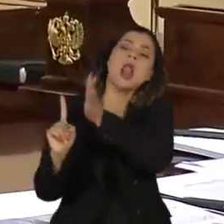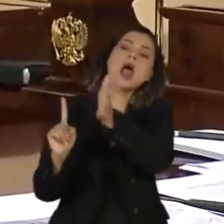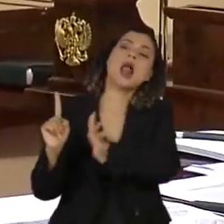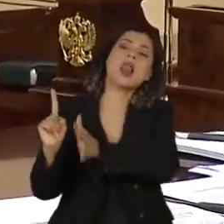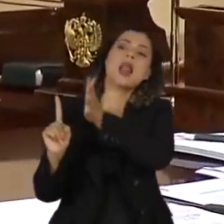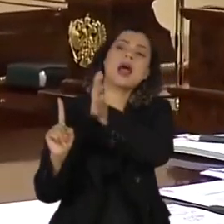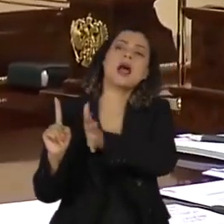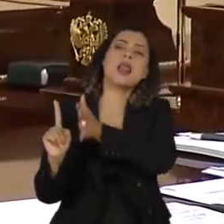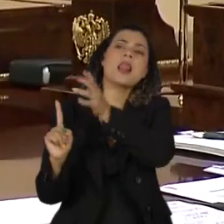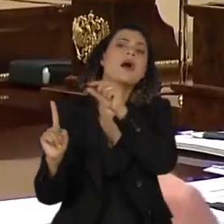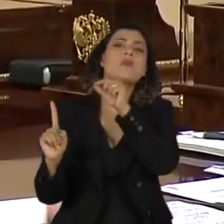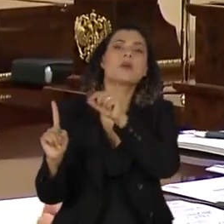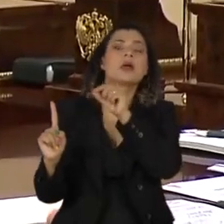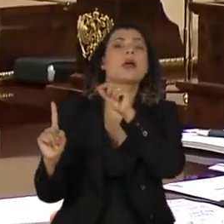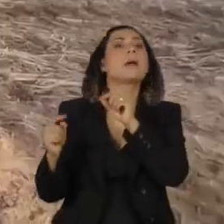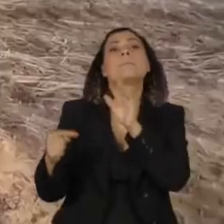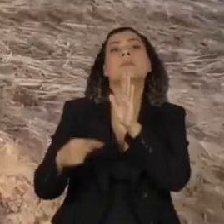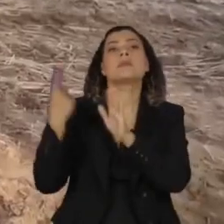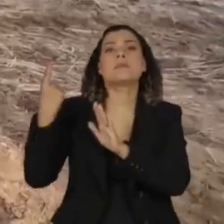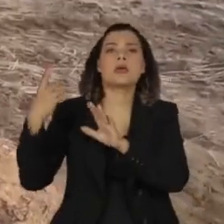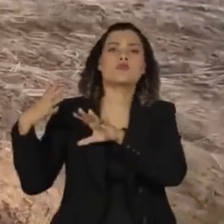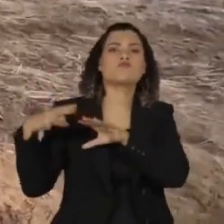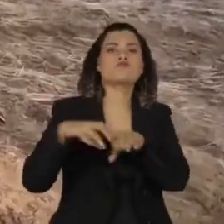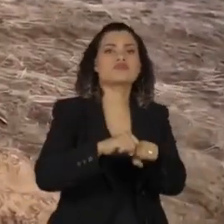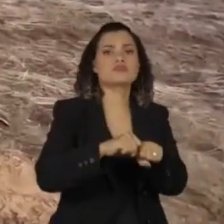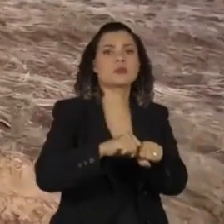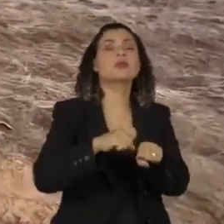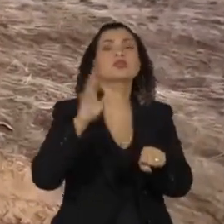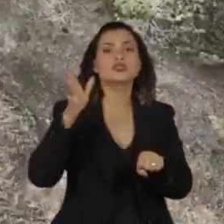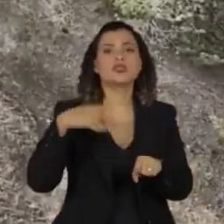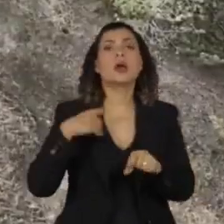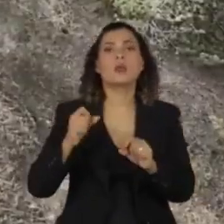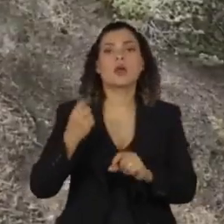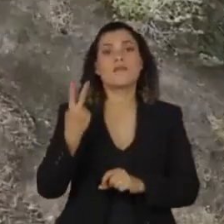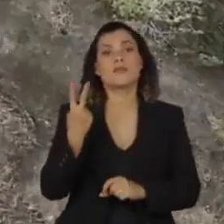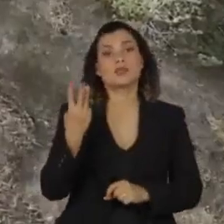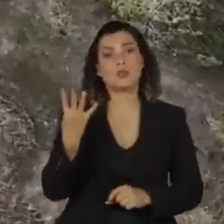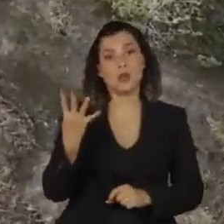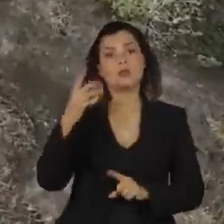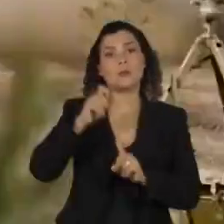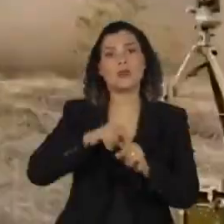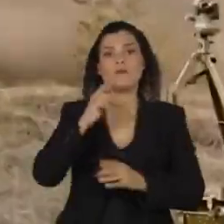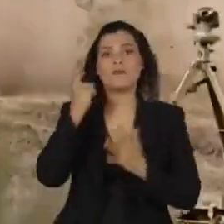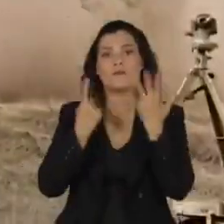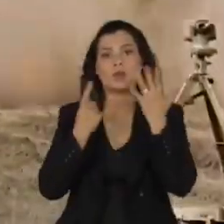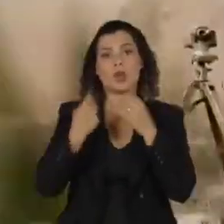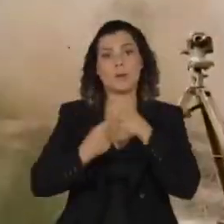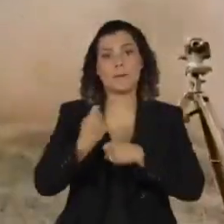lembrar o primeiro ano da invasão lançada por ele em 24 de Fevereiro do ano passado